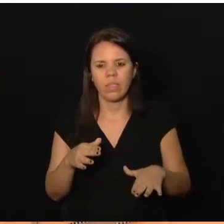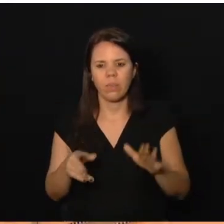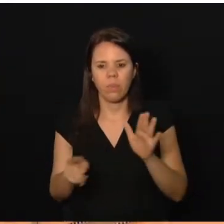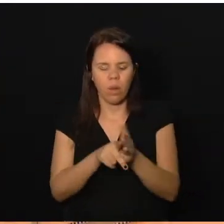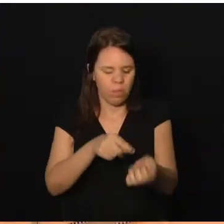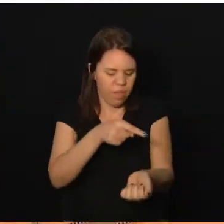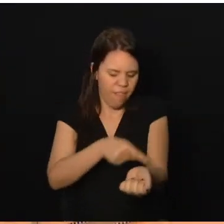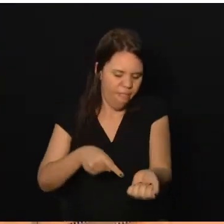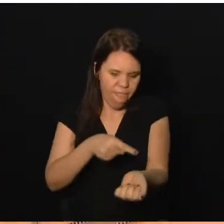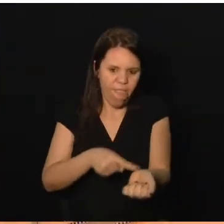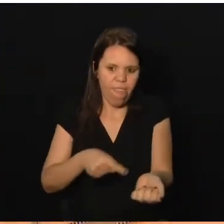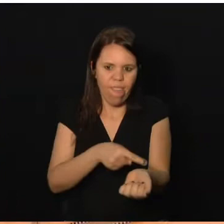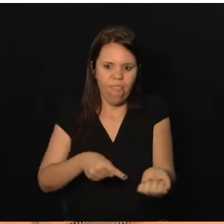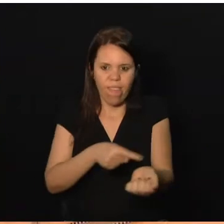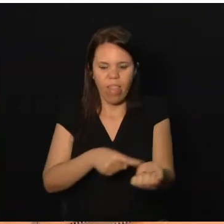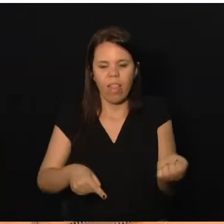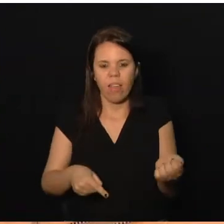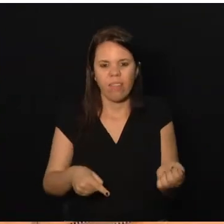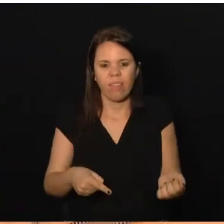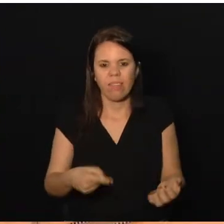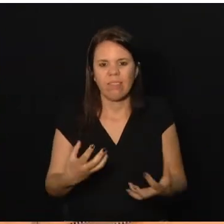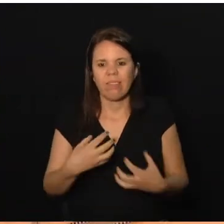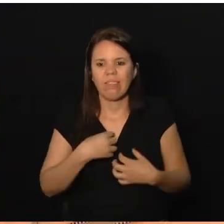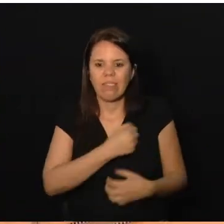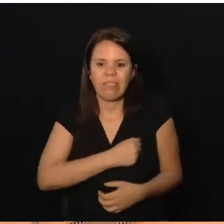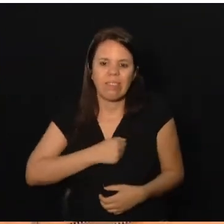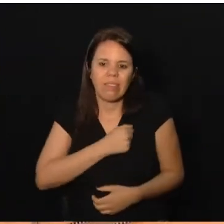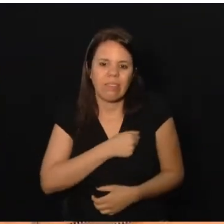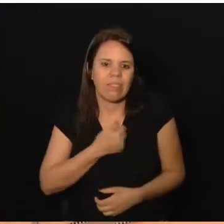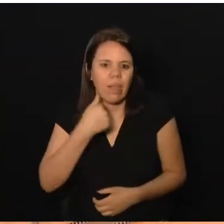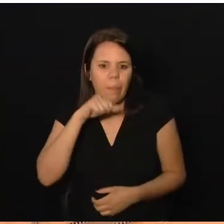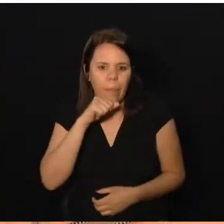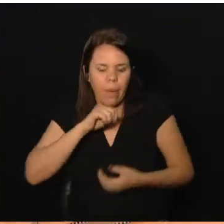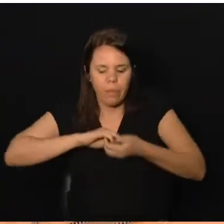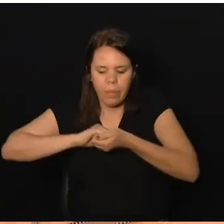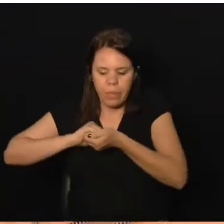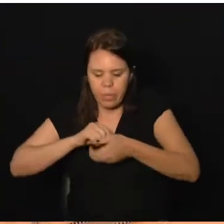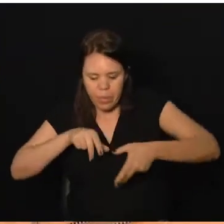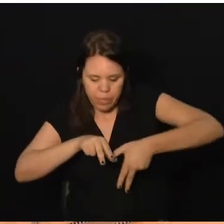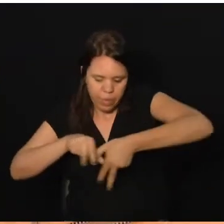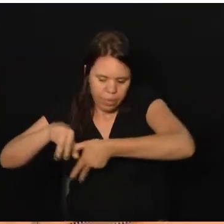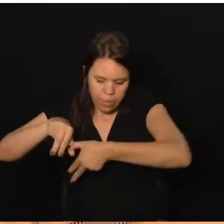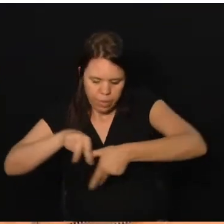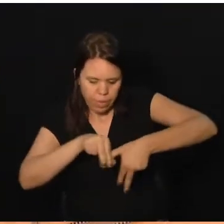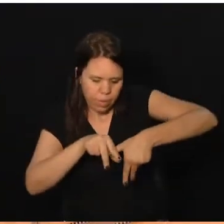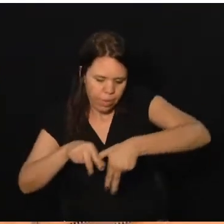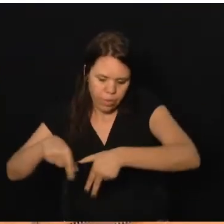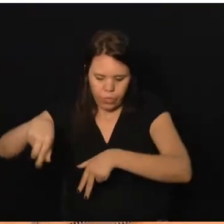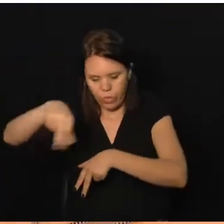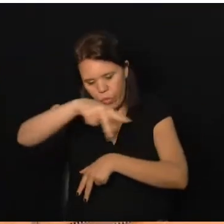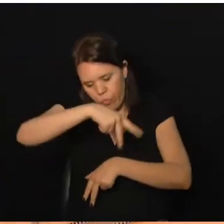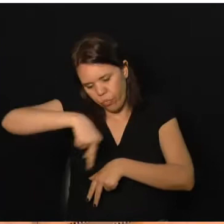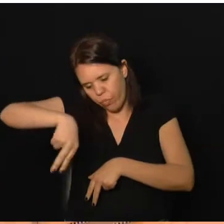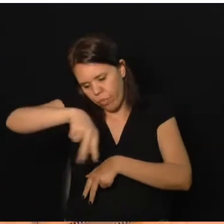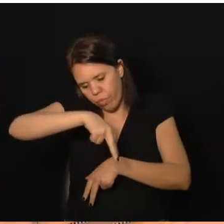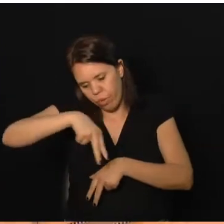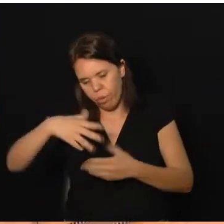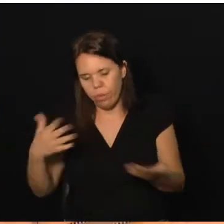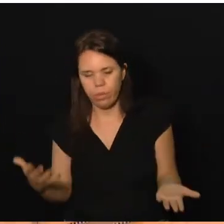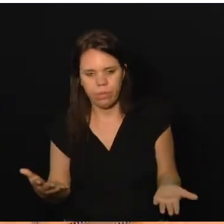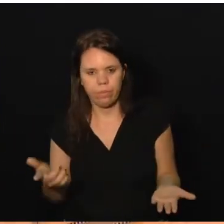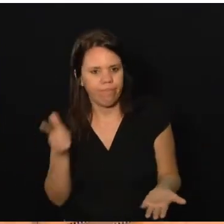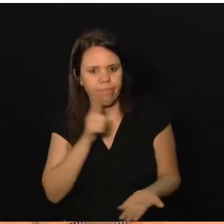Ela sente falta da mãe, a mãe não consegue sair com ela, pegar na mão e ir na esquina, sabe? Dar uma volta ali no quarteirão.